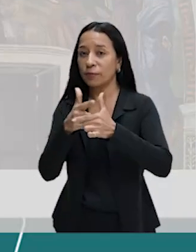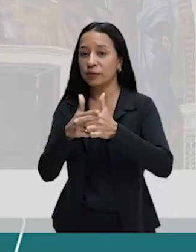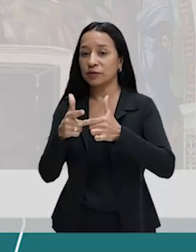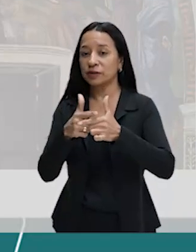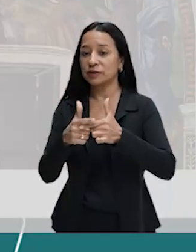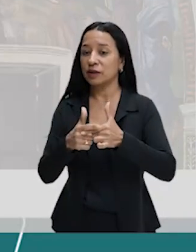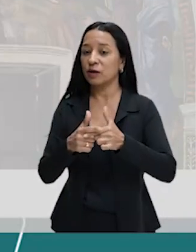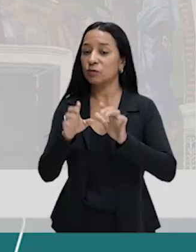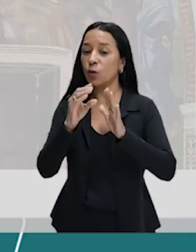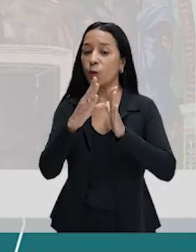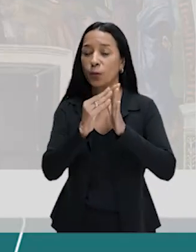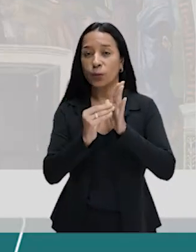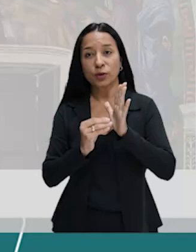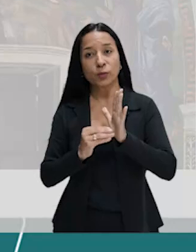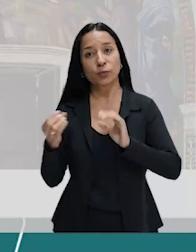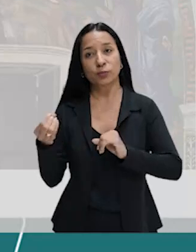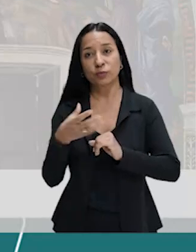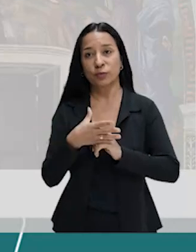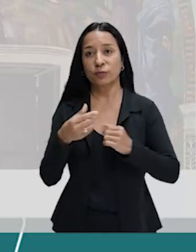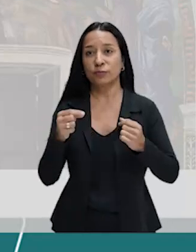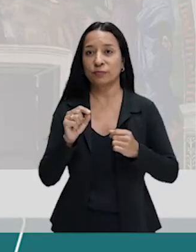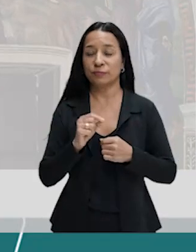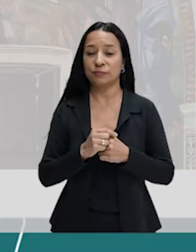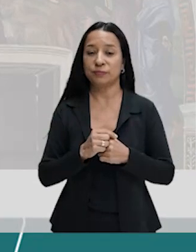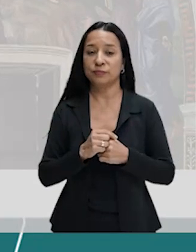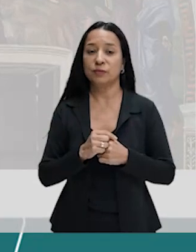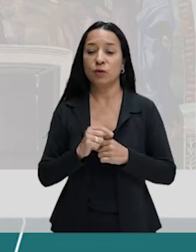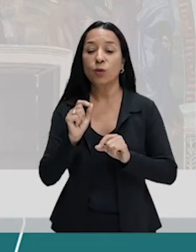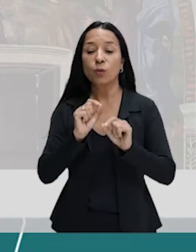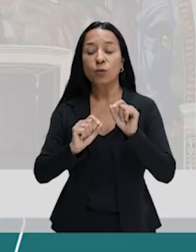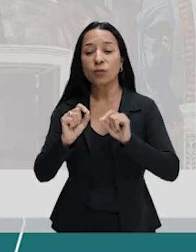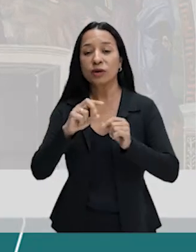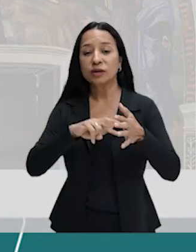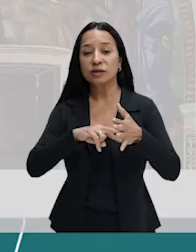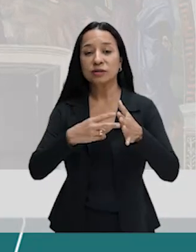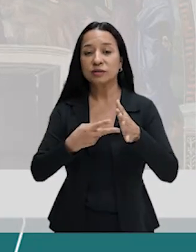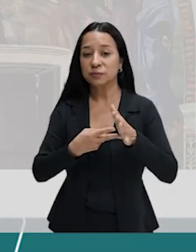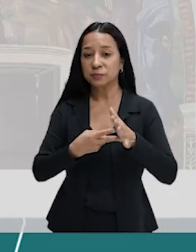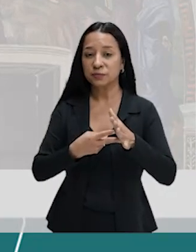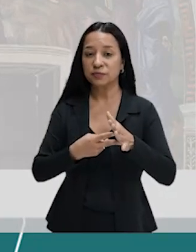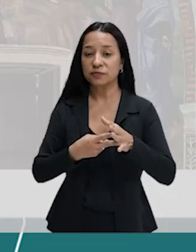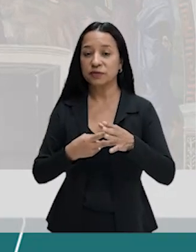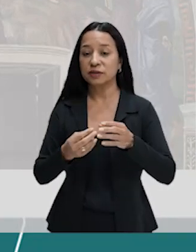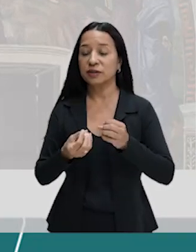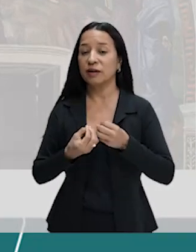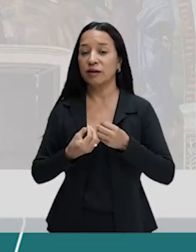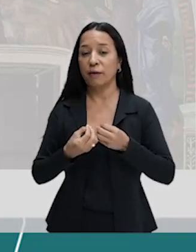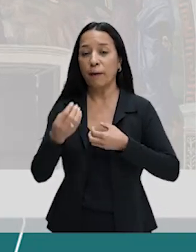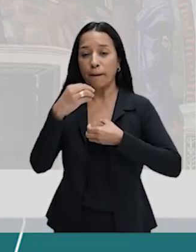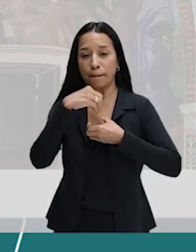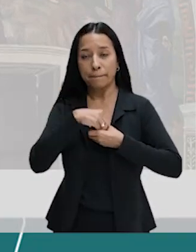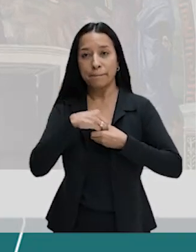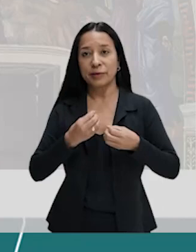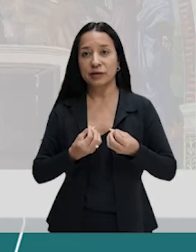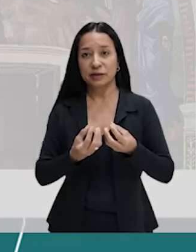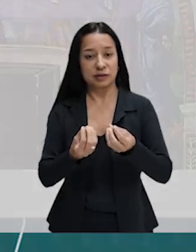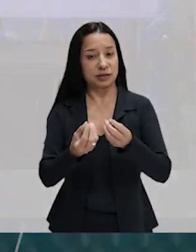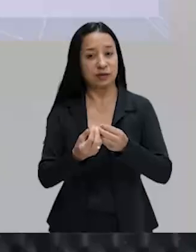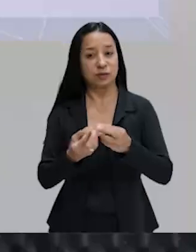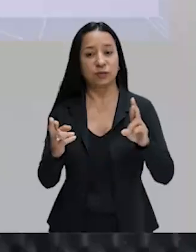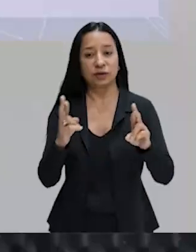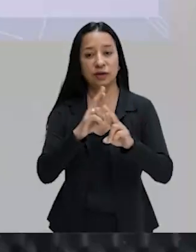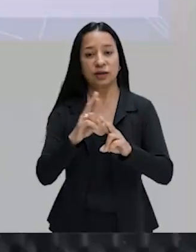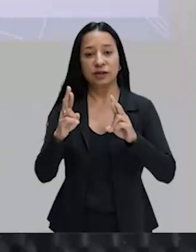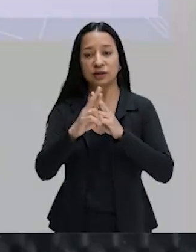deste conteúdo novo aqui. O que é parnasiano? Tem a ver com Parnaso, que está relacionado à figura mitológica